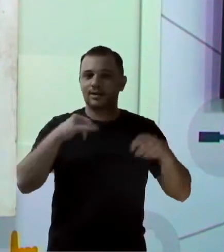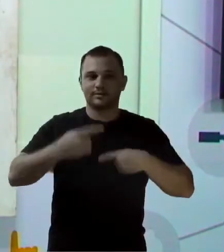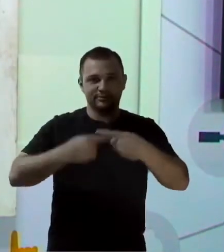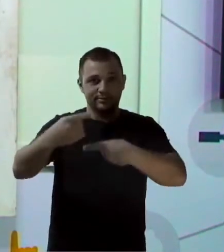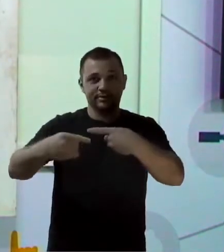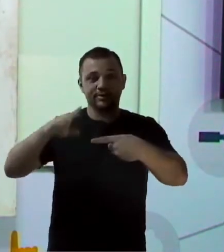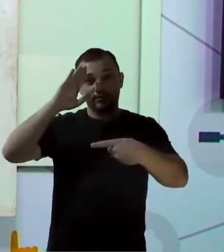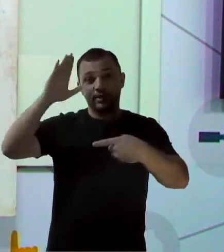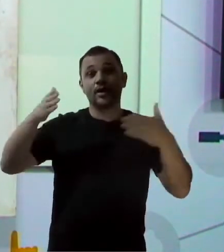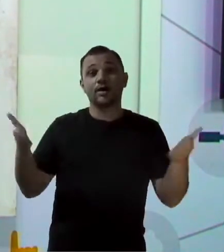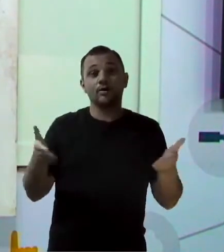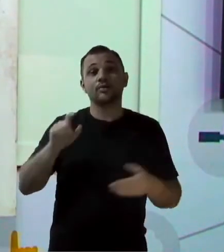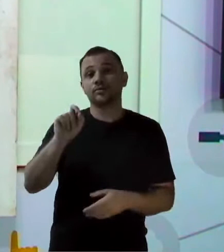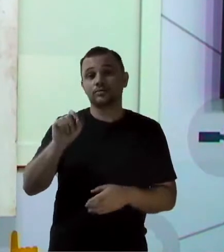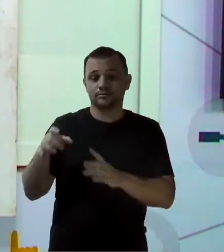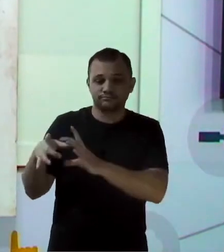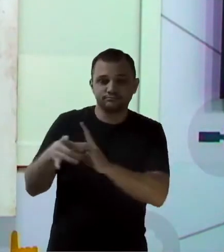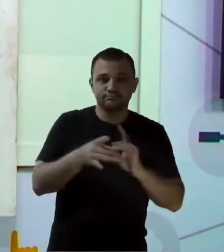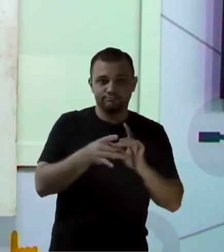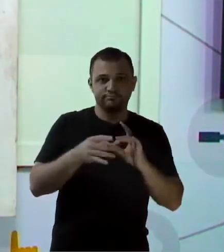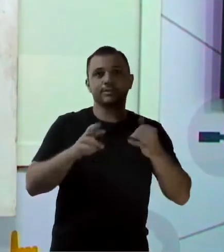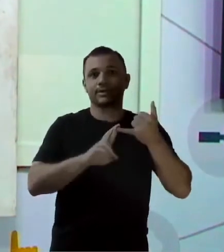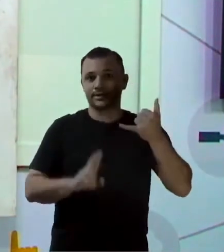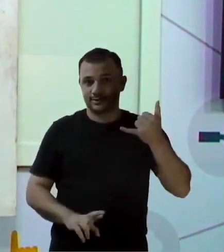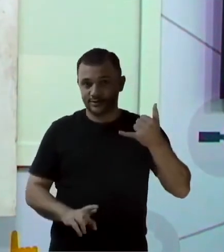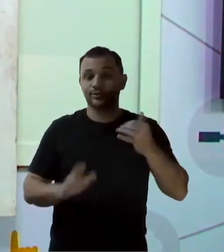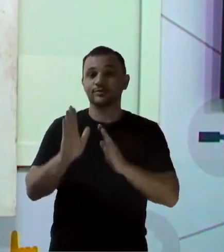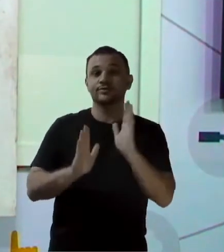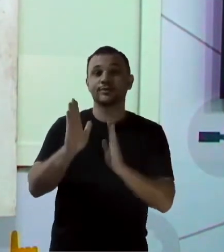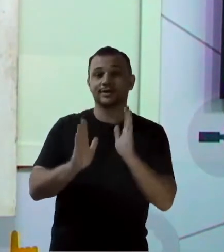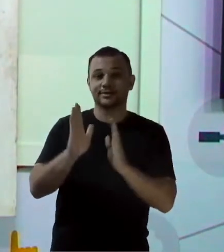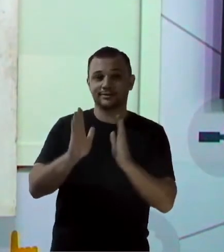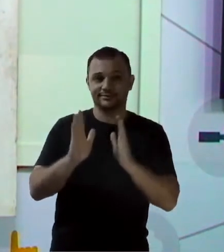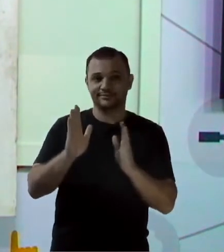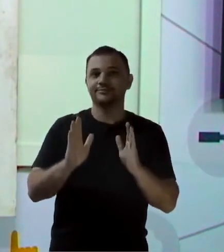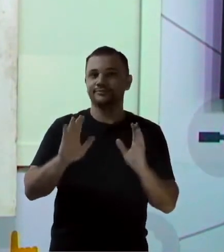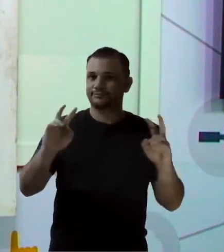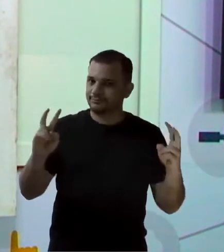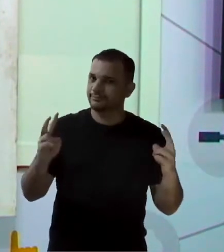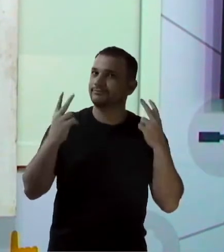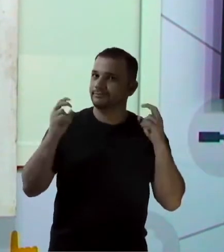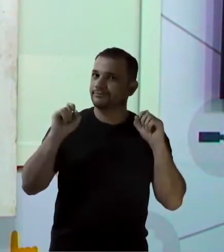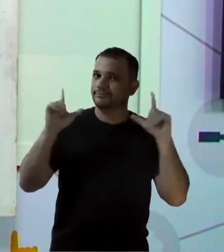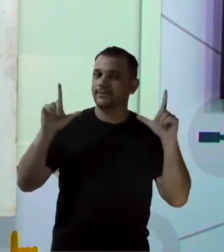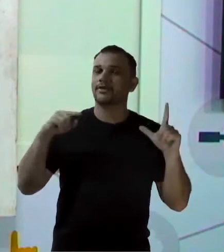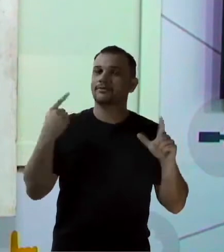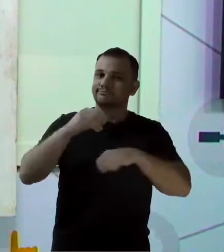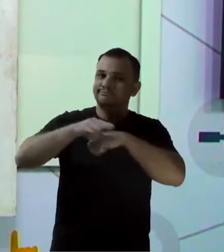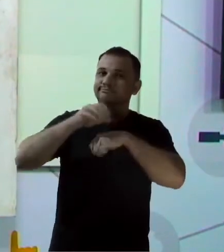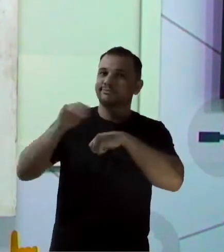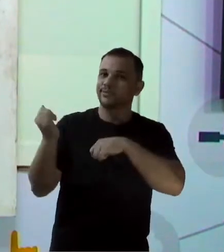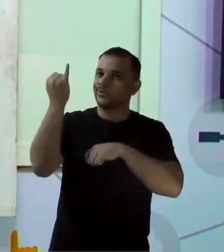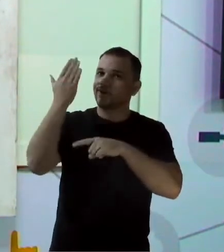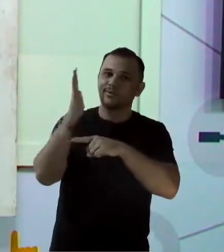especial agora a parte de associação de resistores em paralelo. Então fique ligado que a gente vai ter dicas aí importantes para vocês